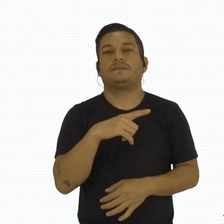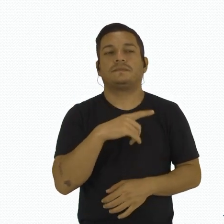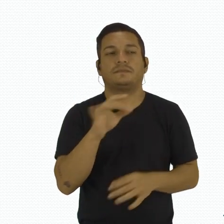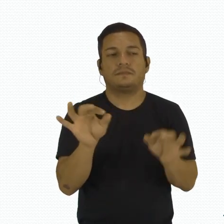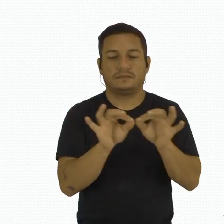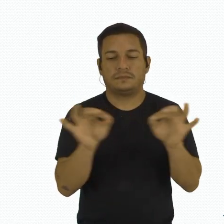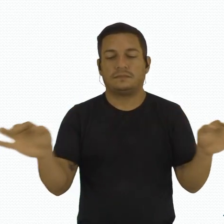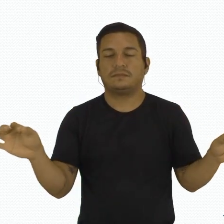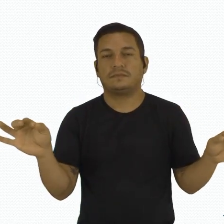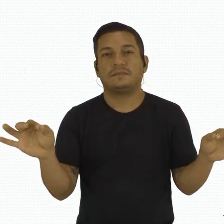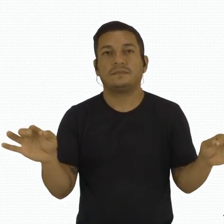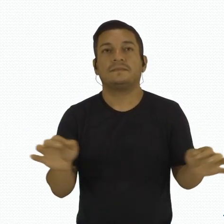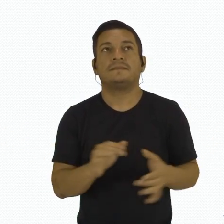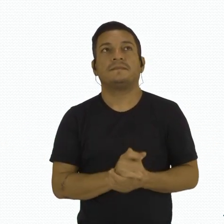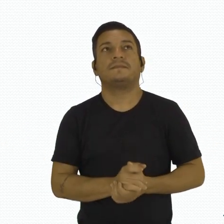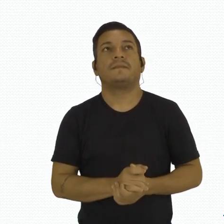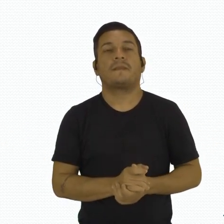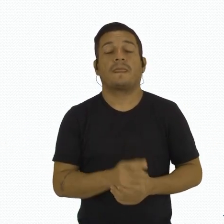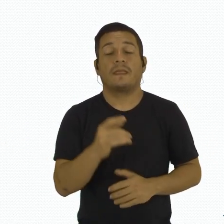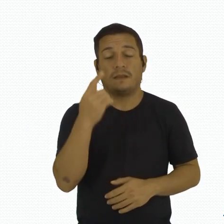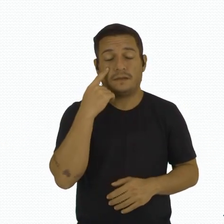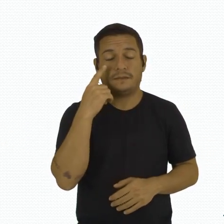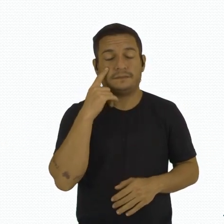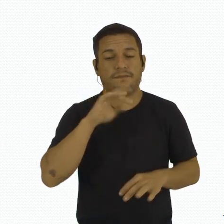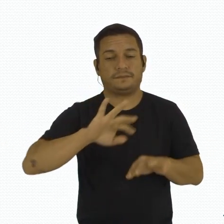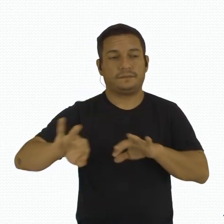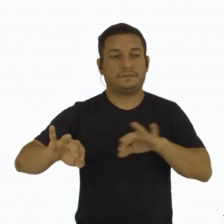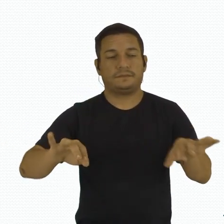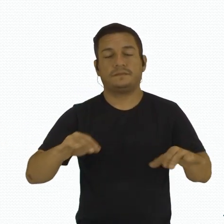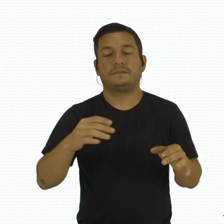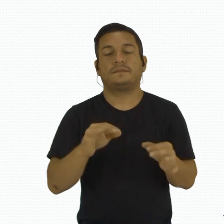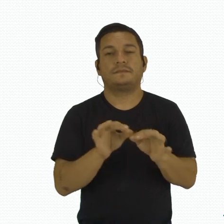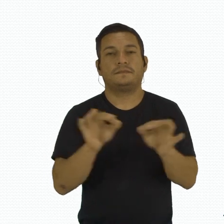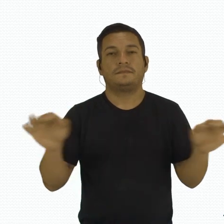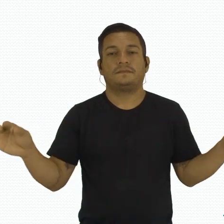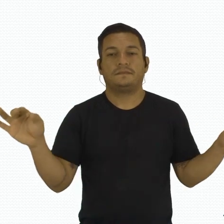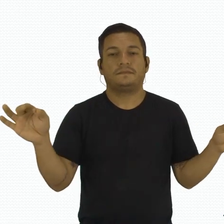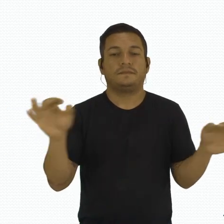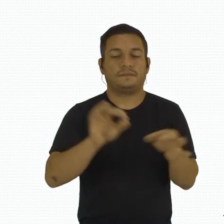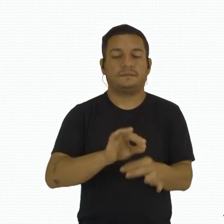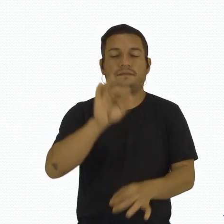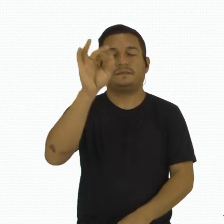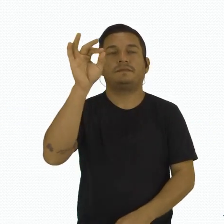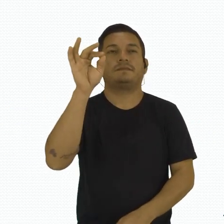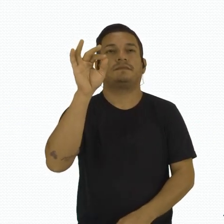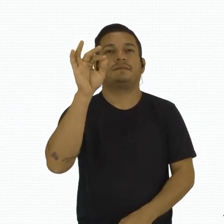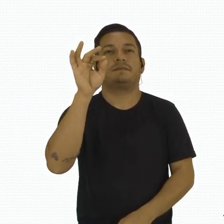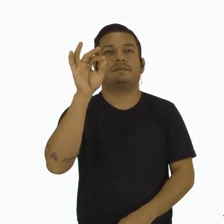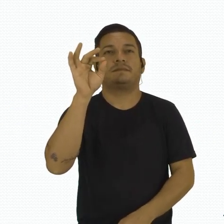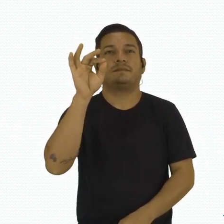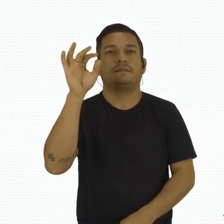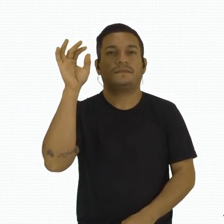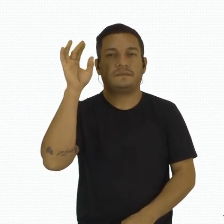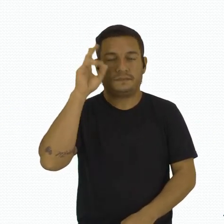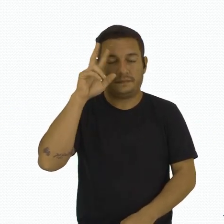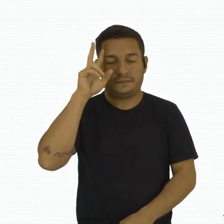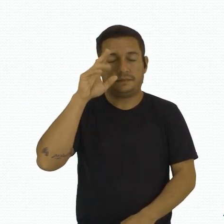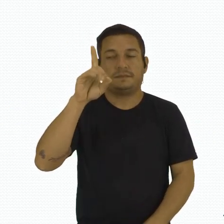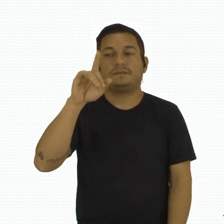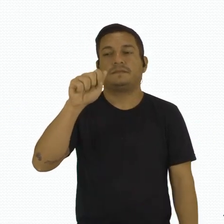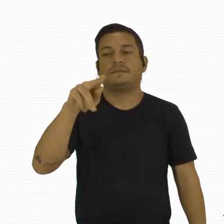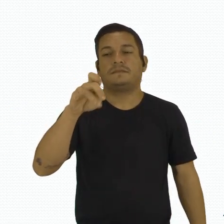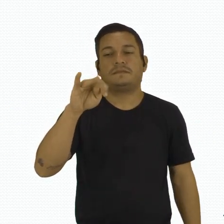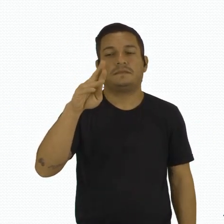linha que é a circunferência. Então, quando você divide o comprimento dessa linha pelo diâmetro desse círculo, né, lembrando aí que diâmetro